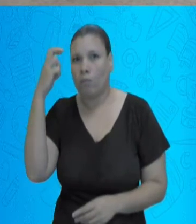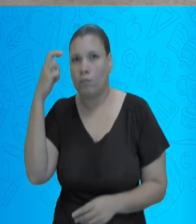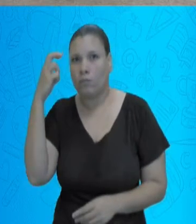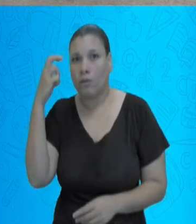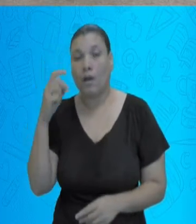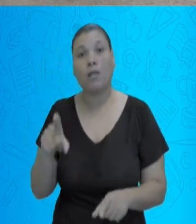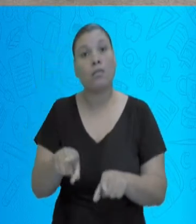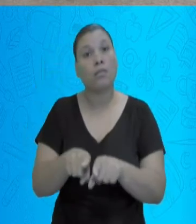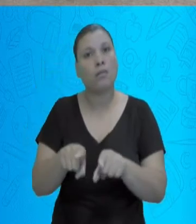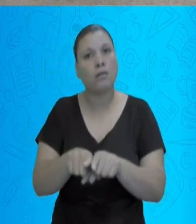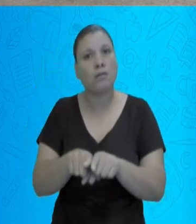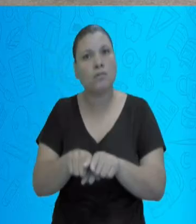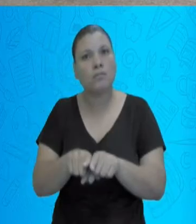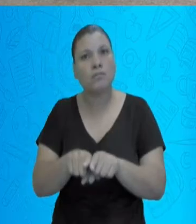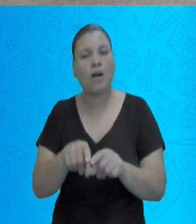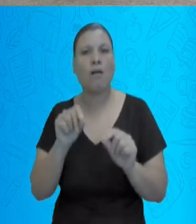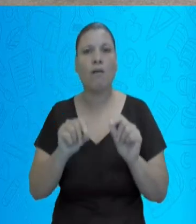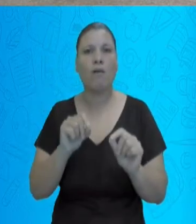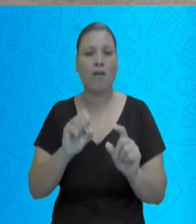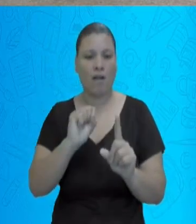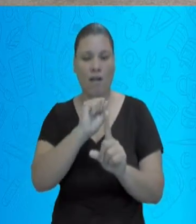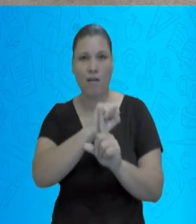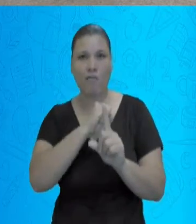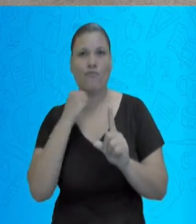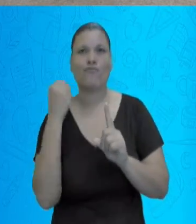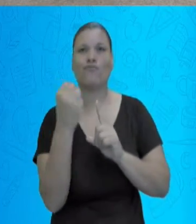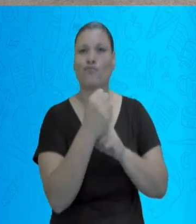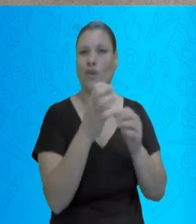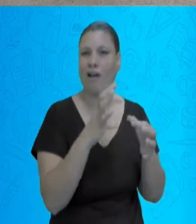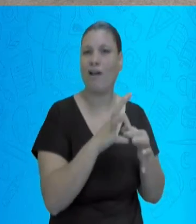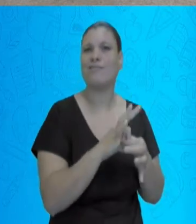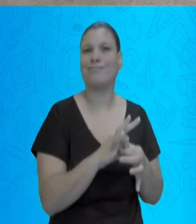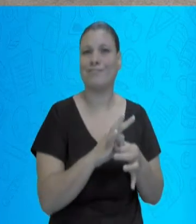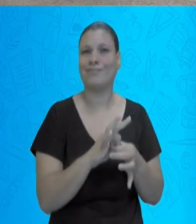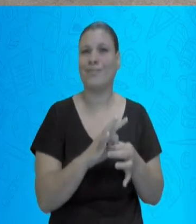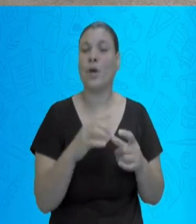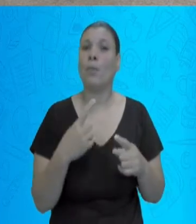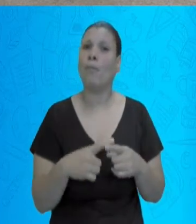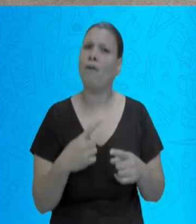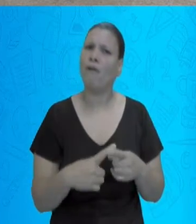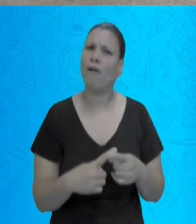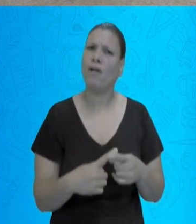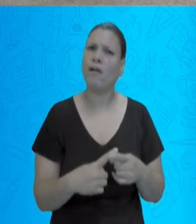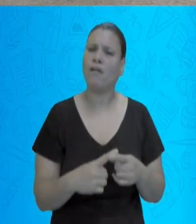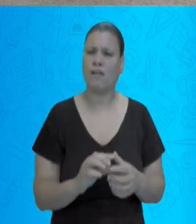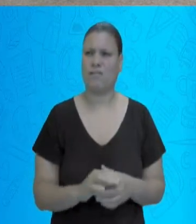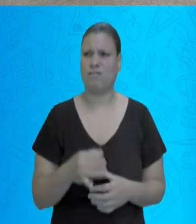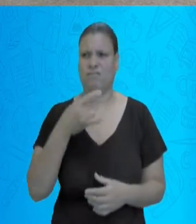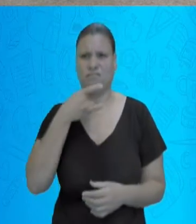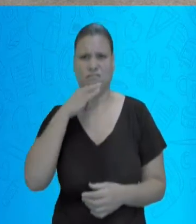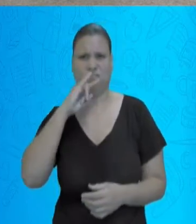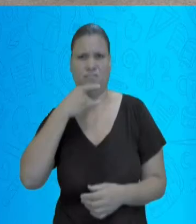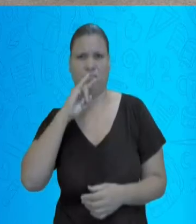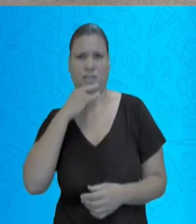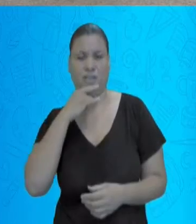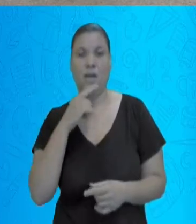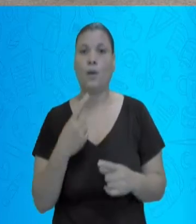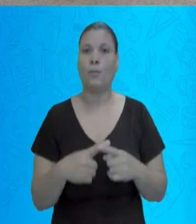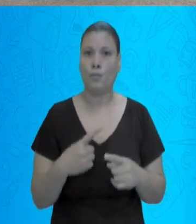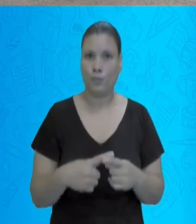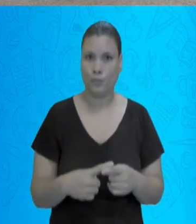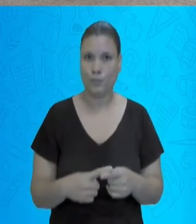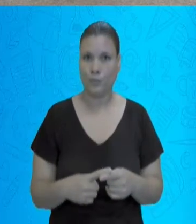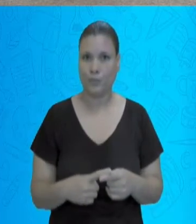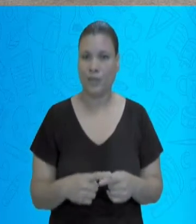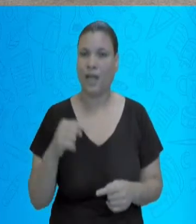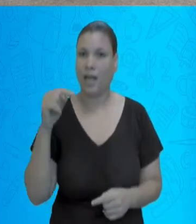da Cachaça. Por que Museu da Cachaça? Minas Gerais carrega muito forte a fabricação da